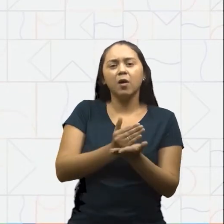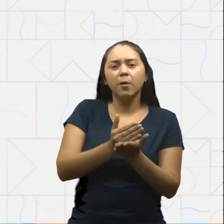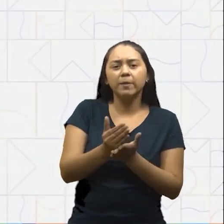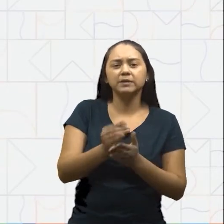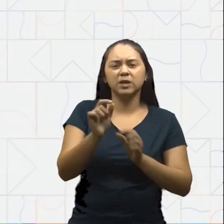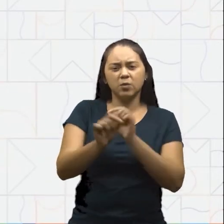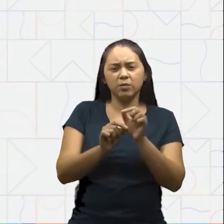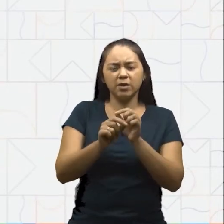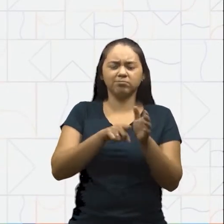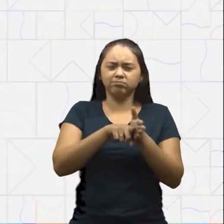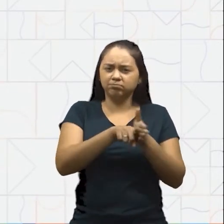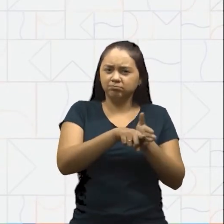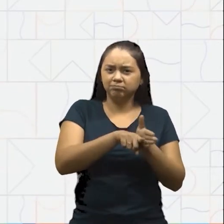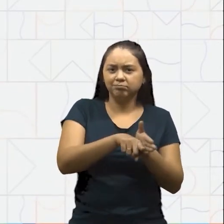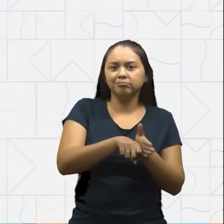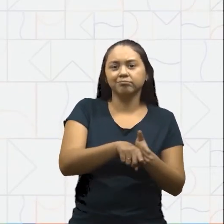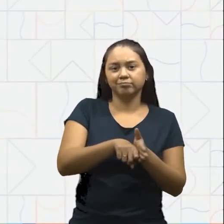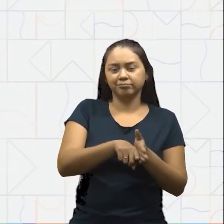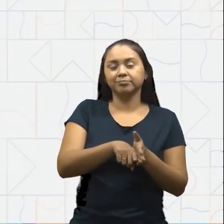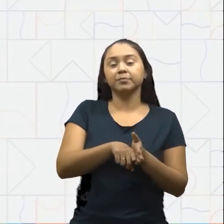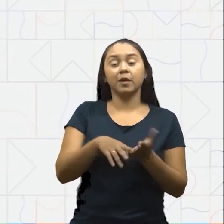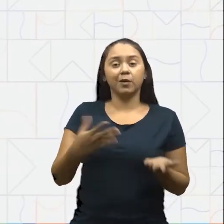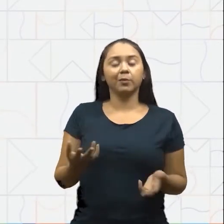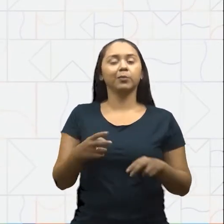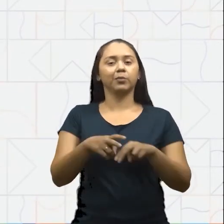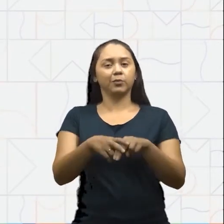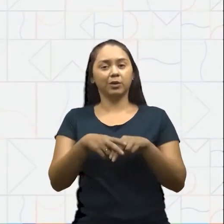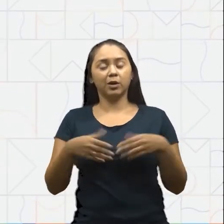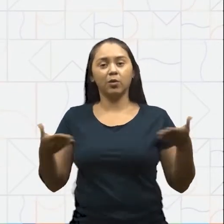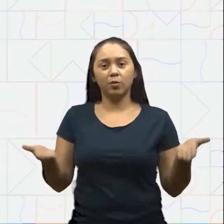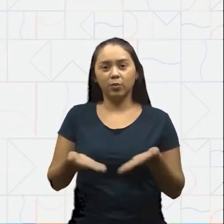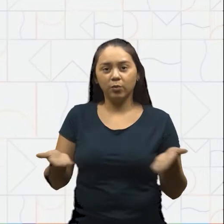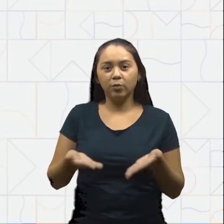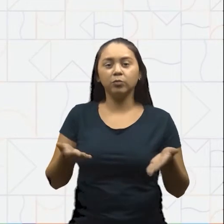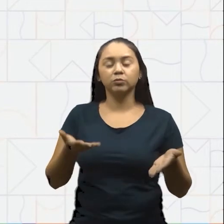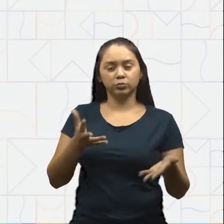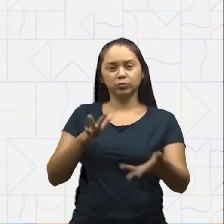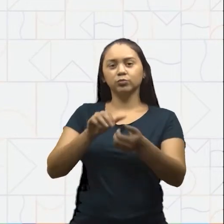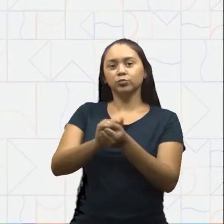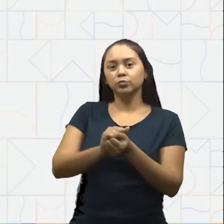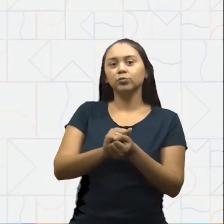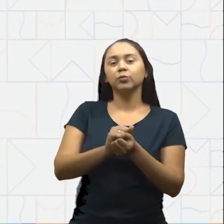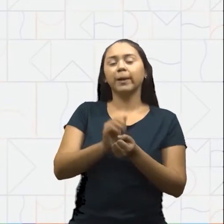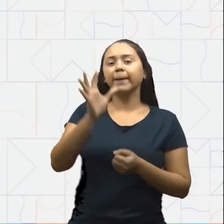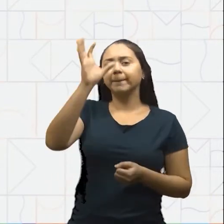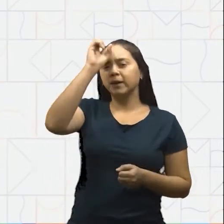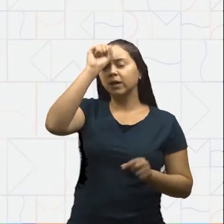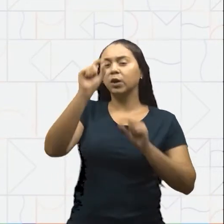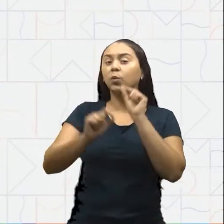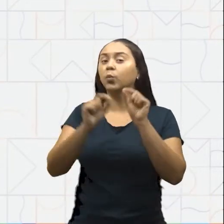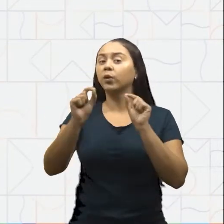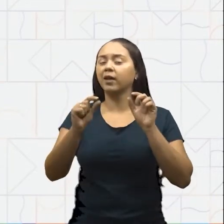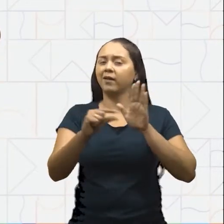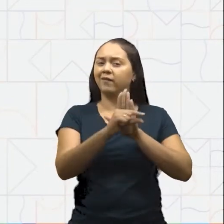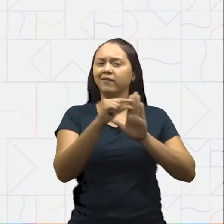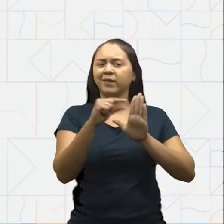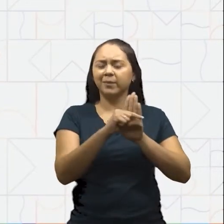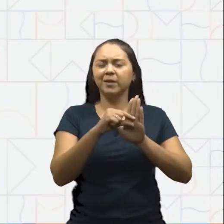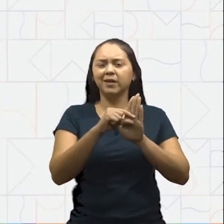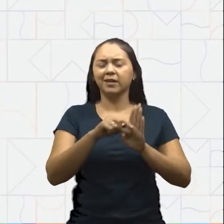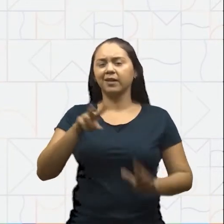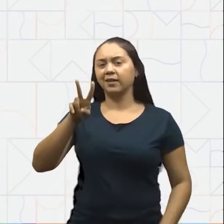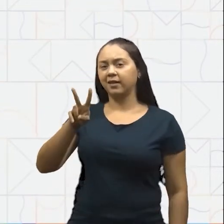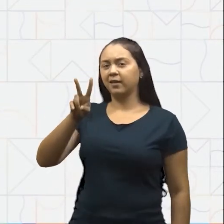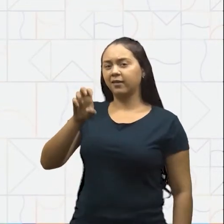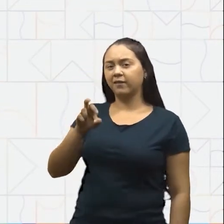a se tornar um grande pesquisador. Por isso, hoje nós vamos juntos aprender sobre verbetes. Que